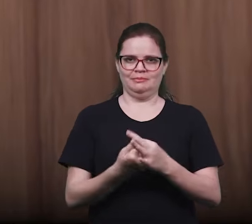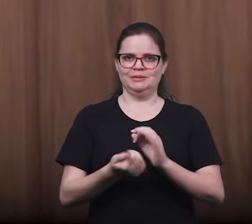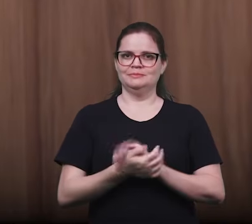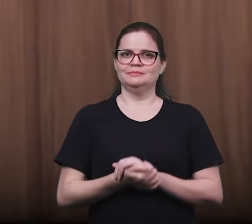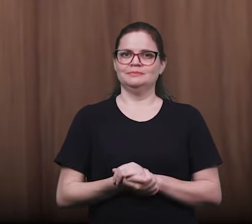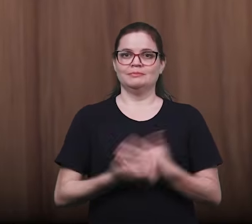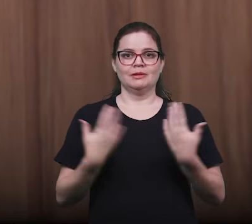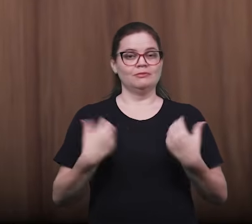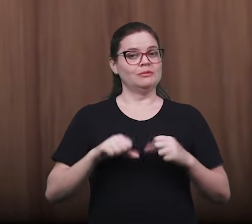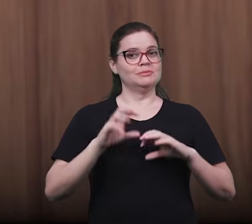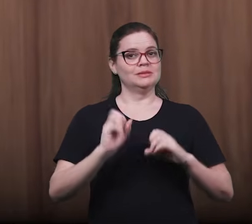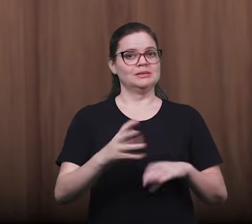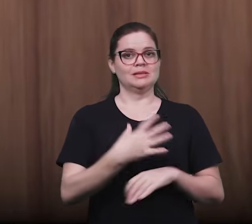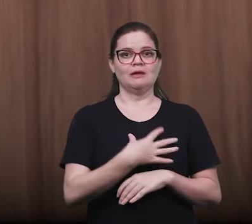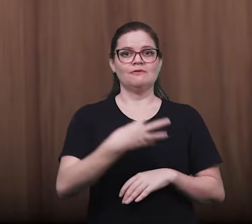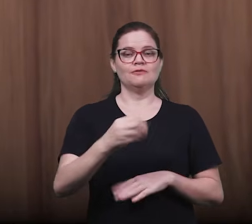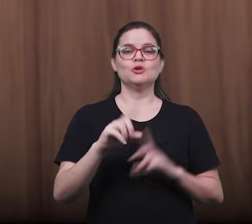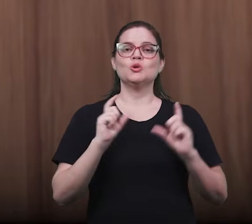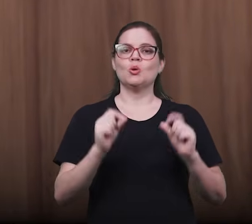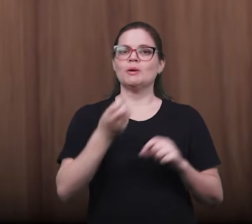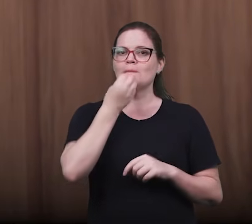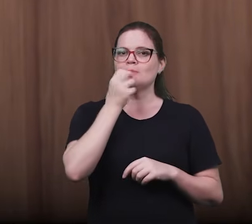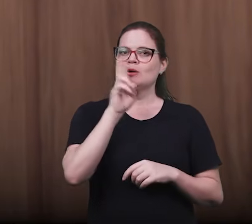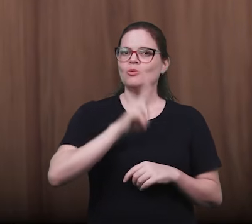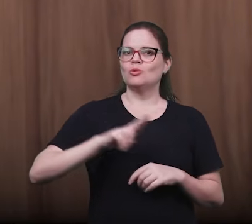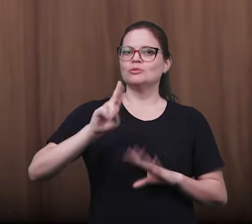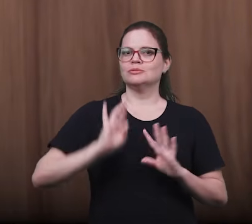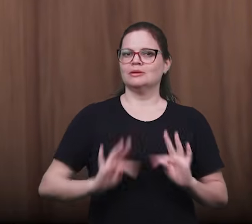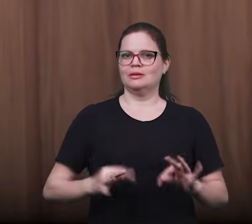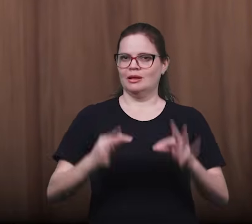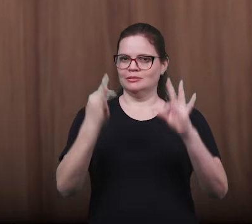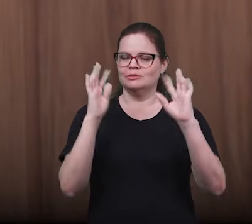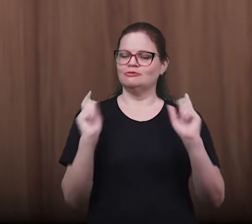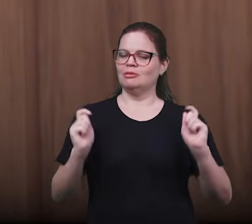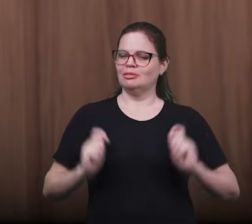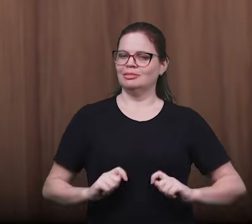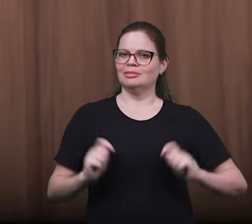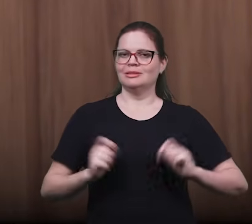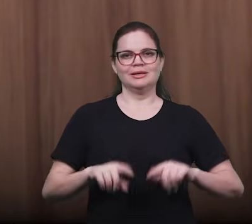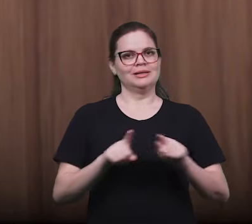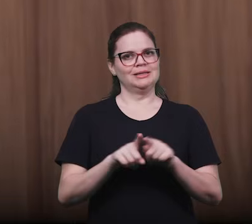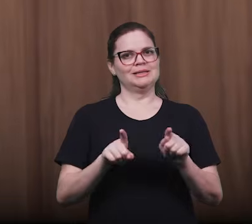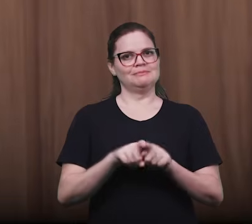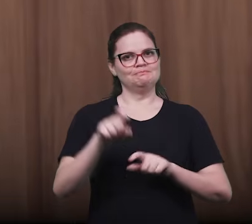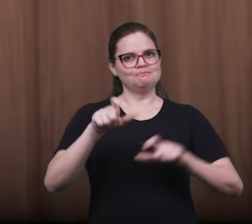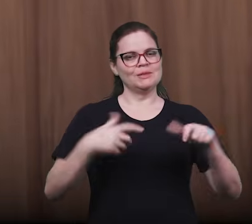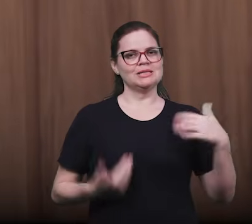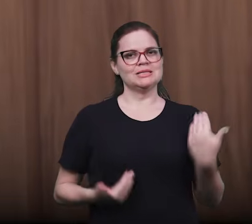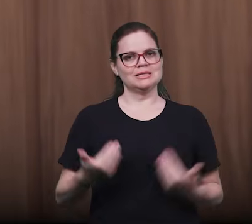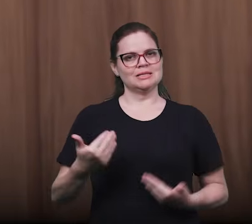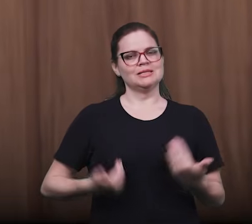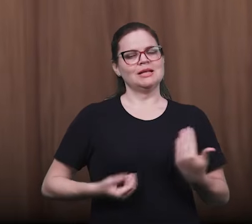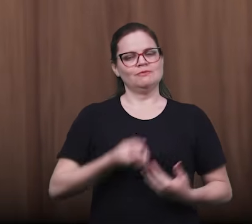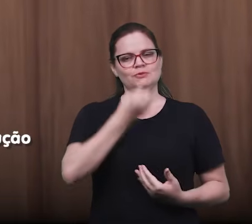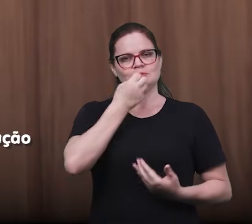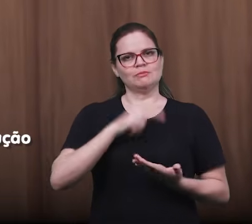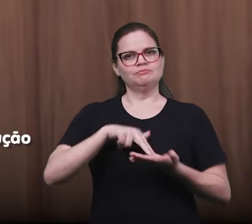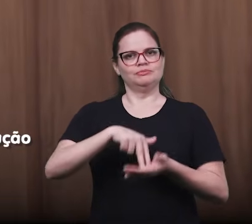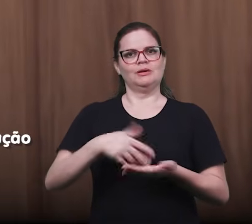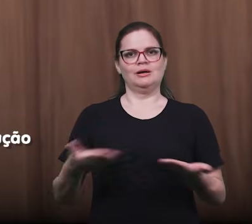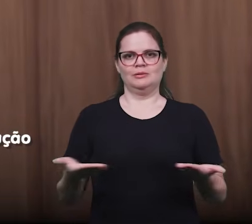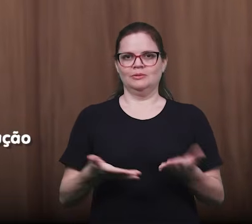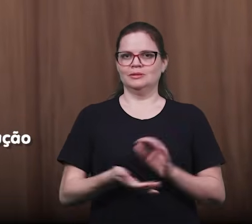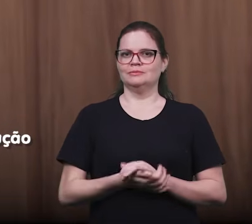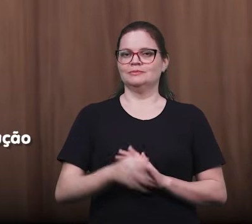Vamos ensinar os nossos filhos a fazer bom uso das tecnologias e serem servos posicionados